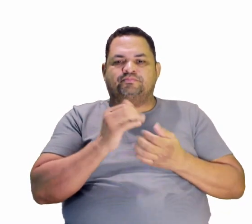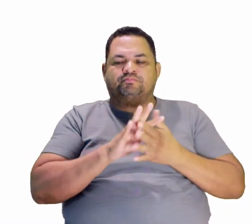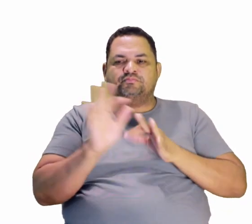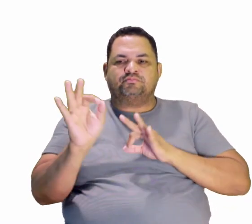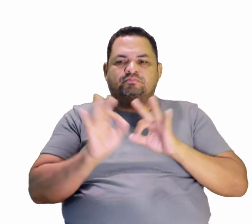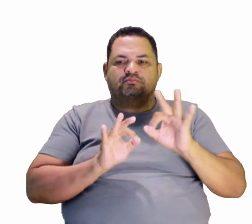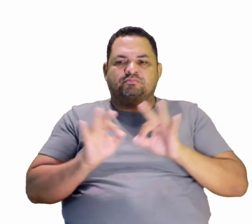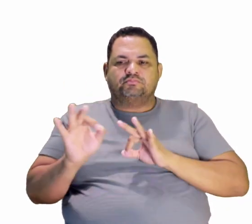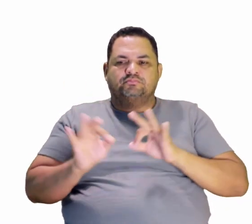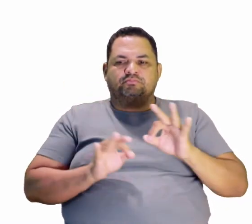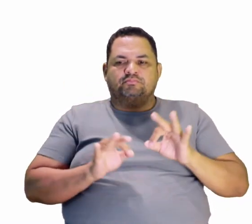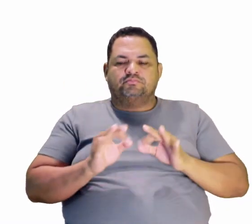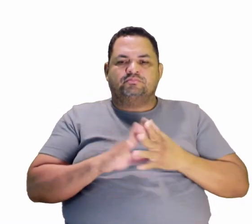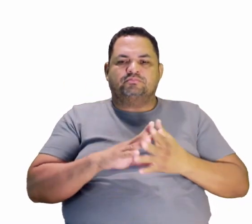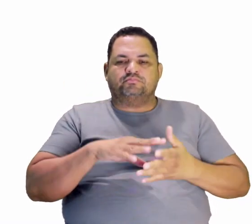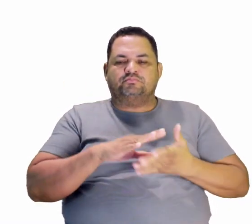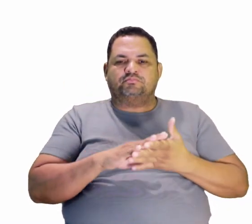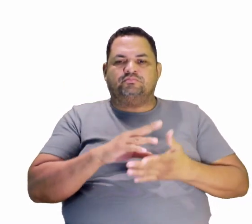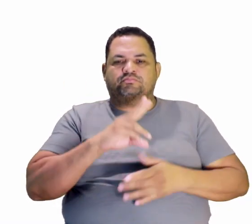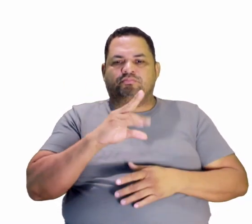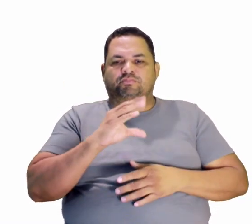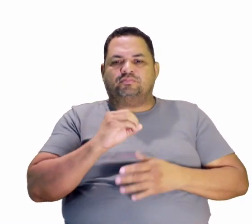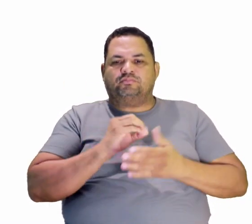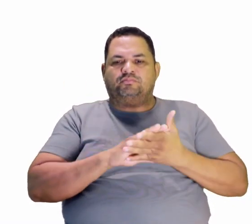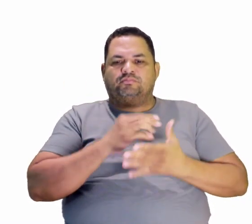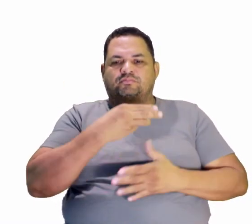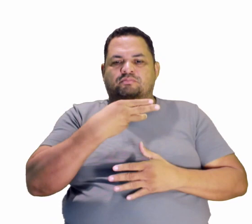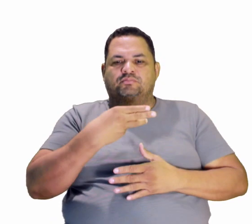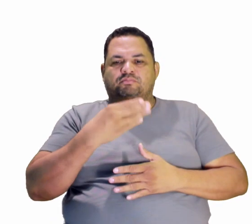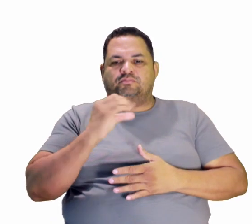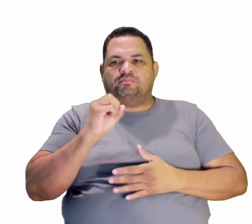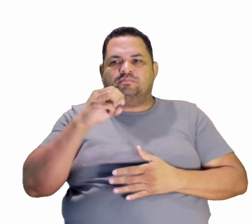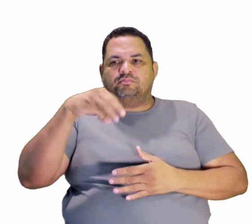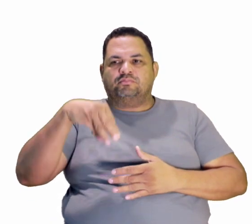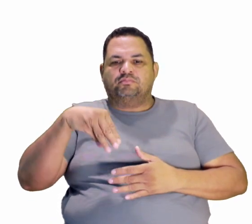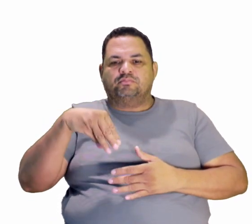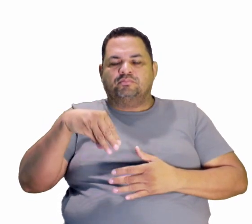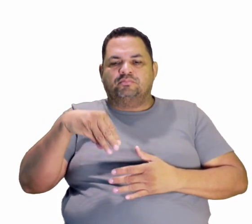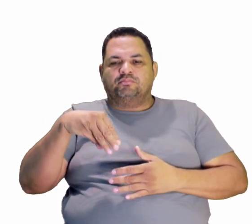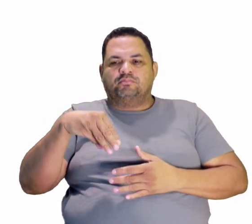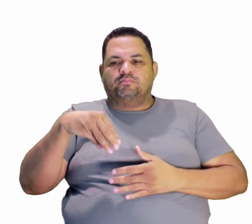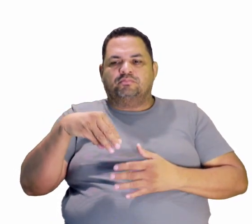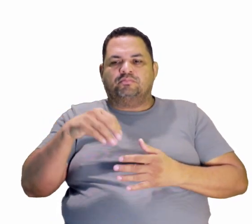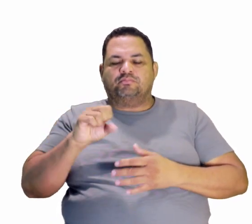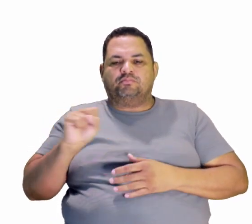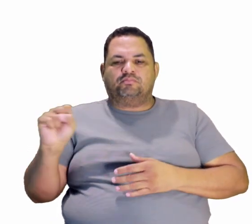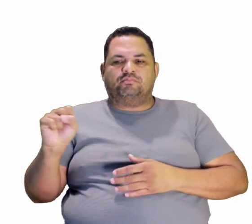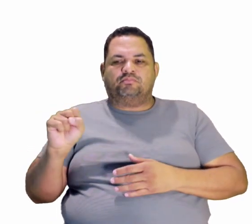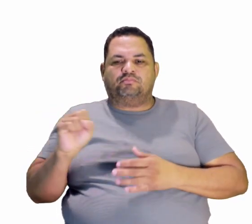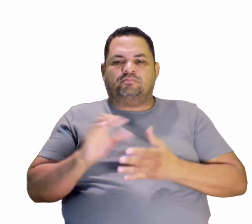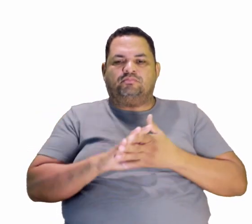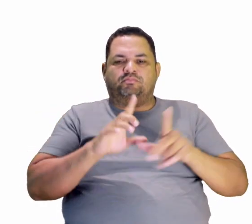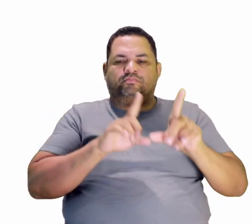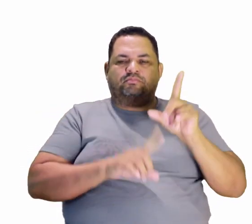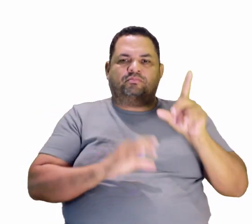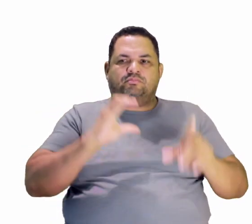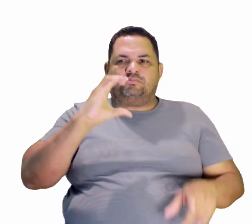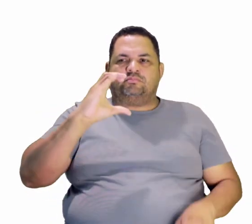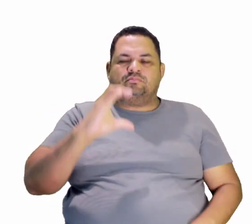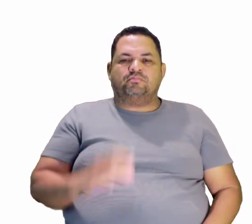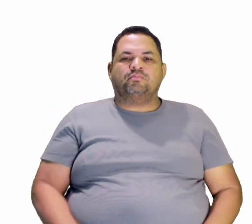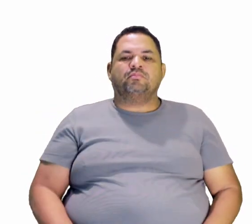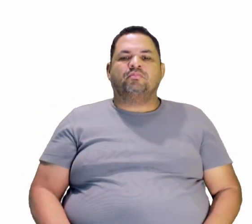montar no programinha dele uma velocidade inicial de 40 metros por segundo. Então, seria a letra